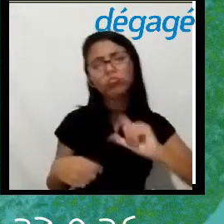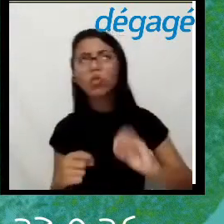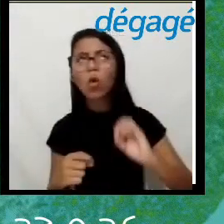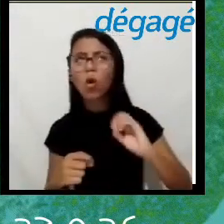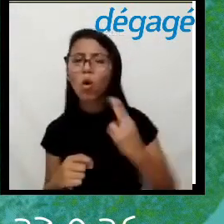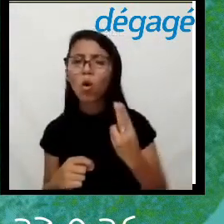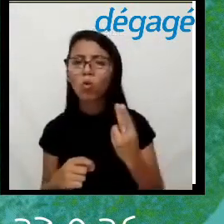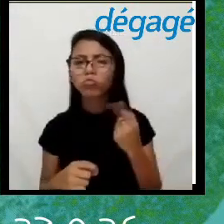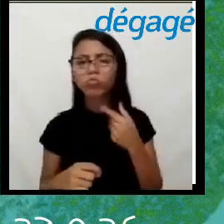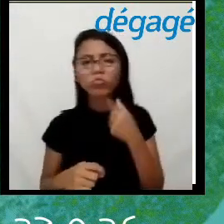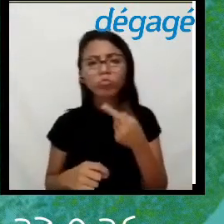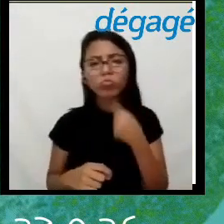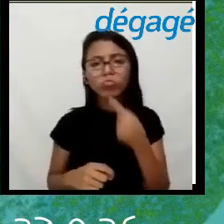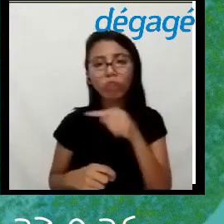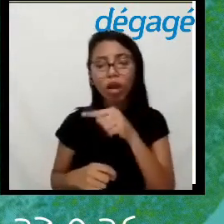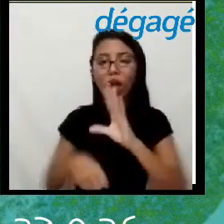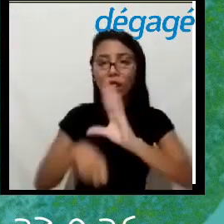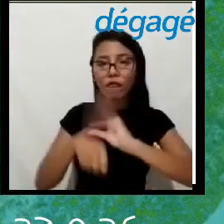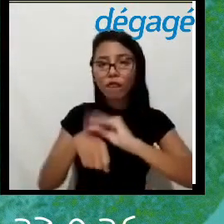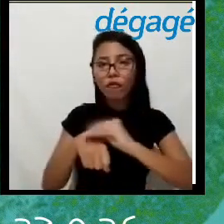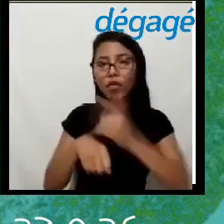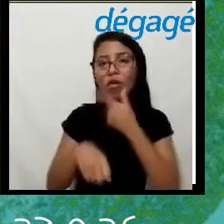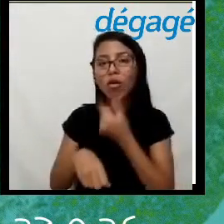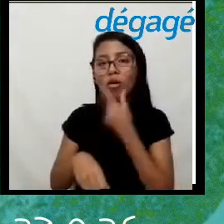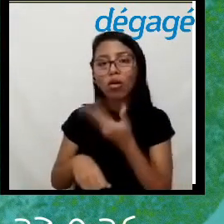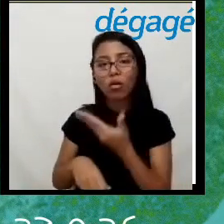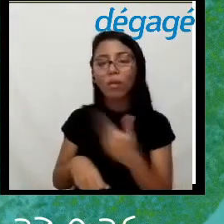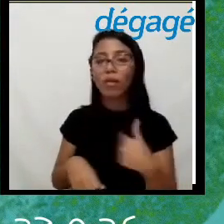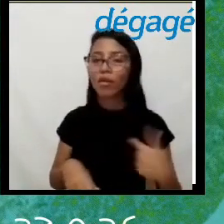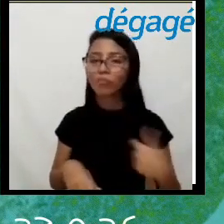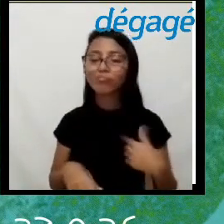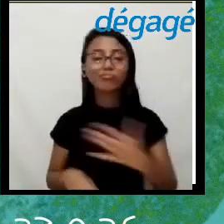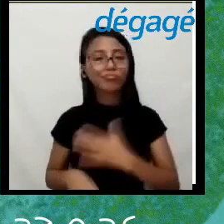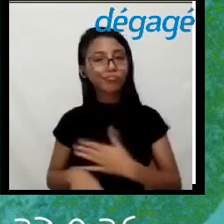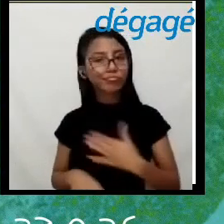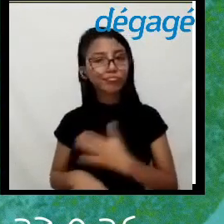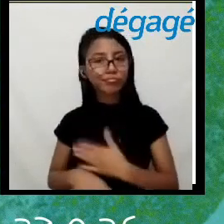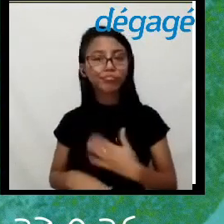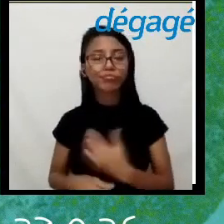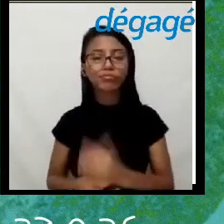também. E sobre isso ele fala assim no livro dele: